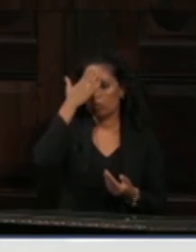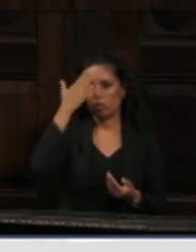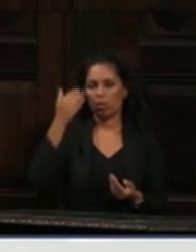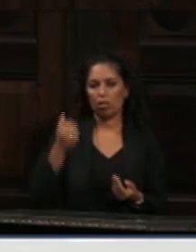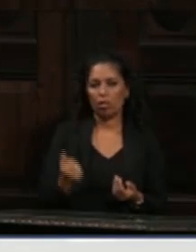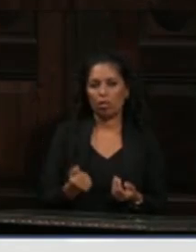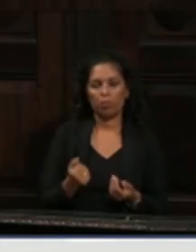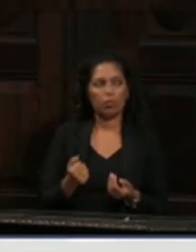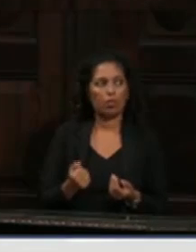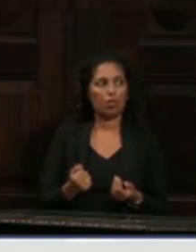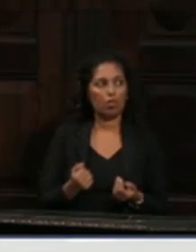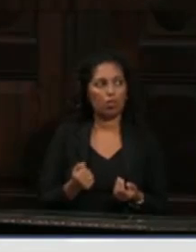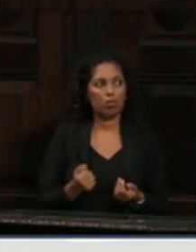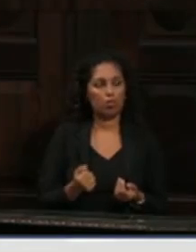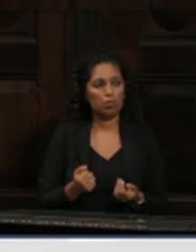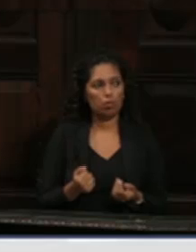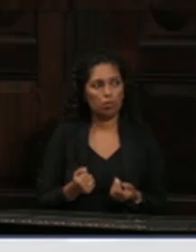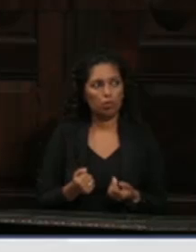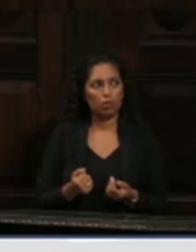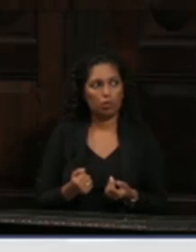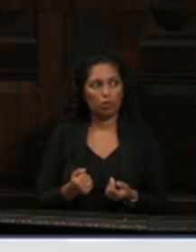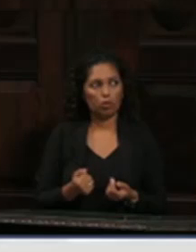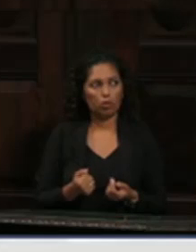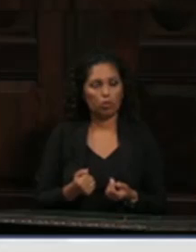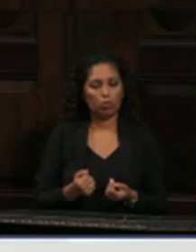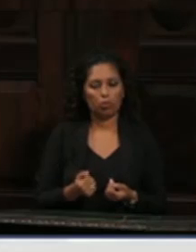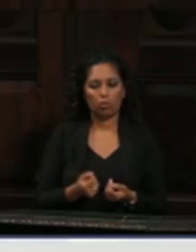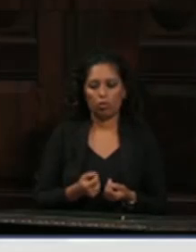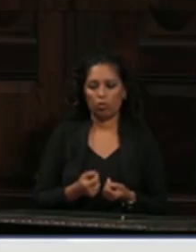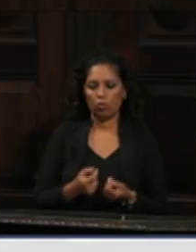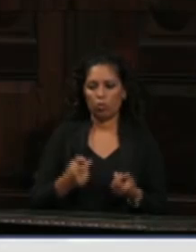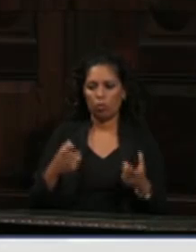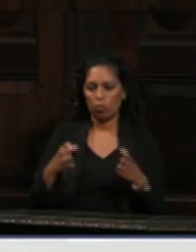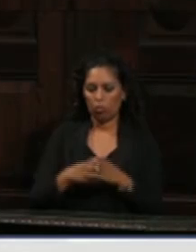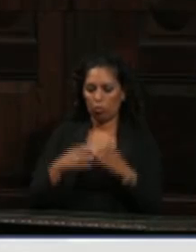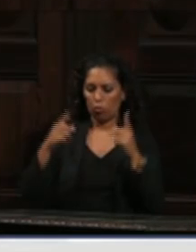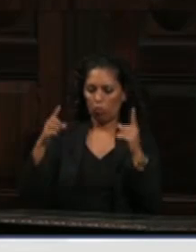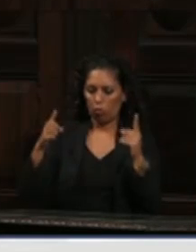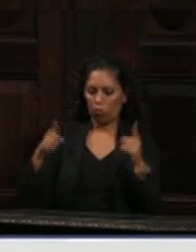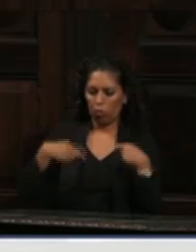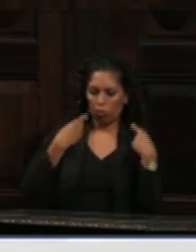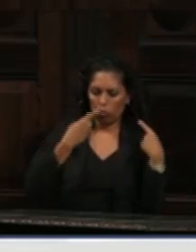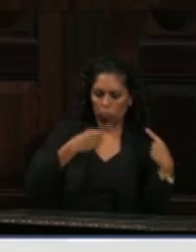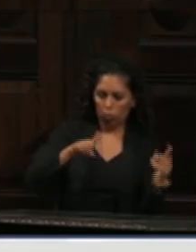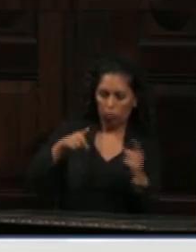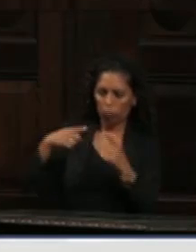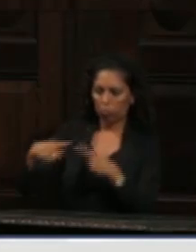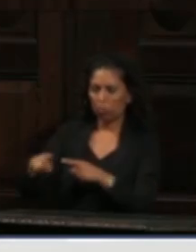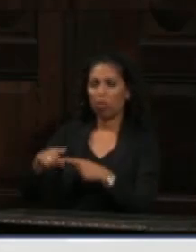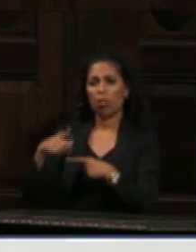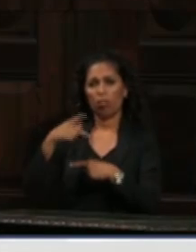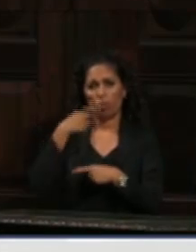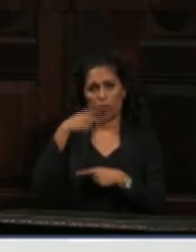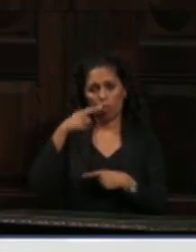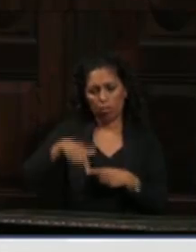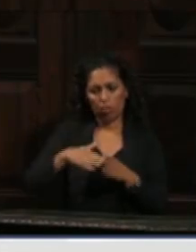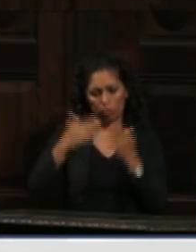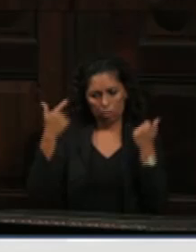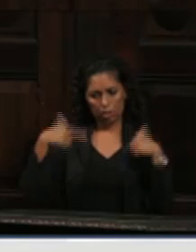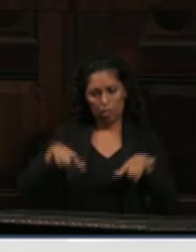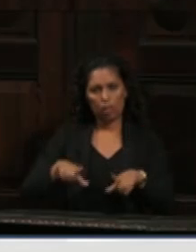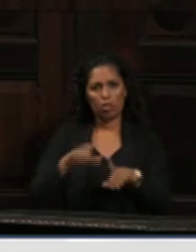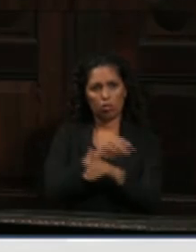de duríssimas críticas e justas da sociedade e da